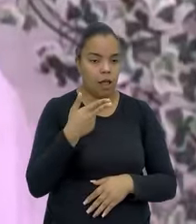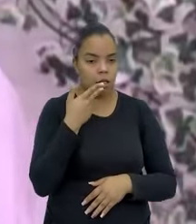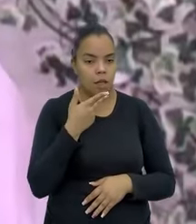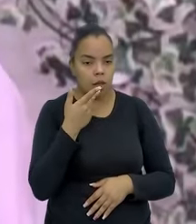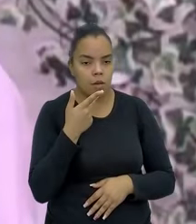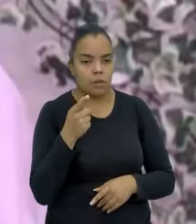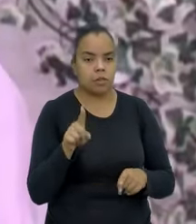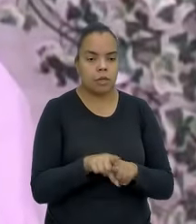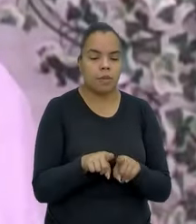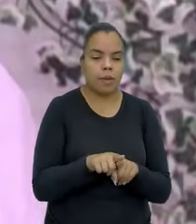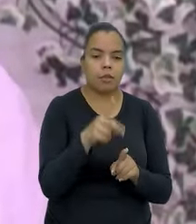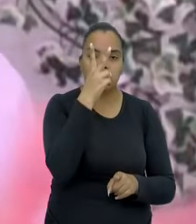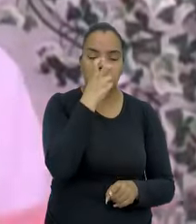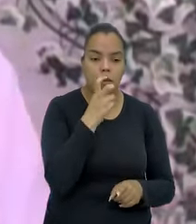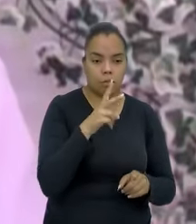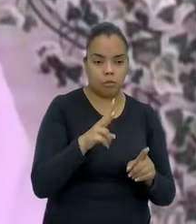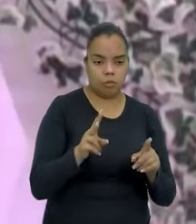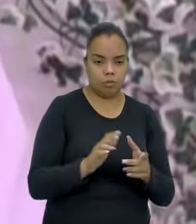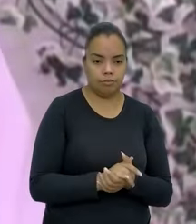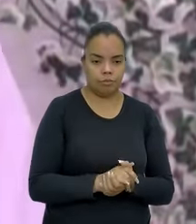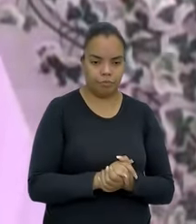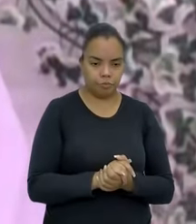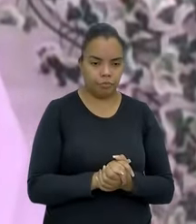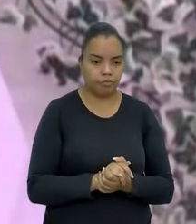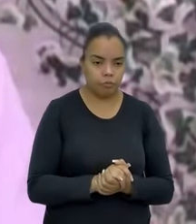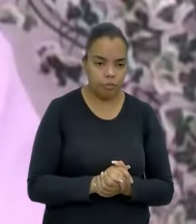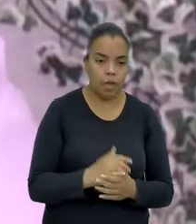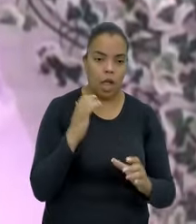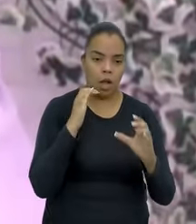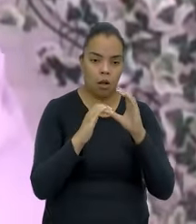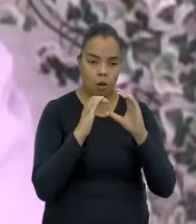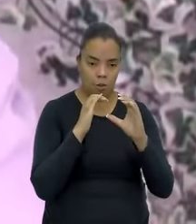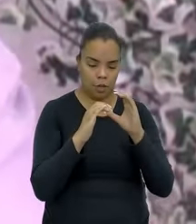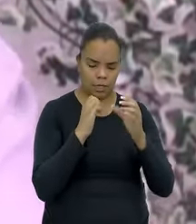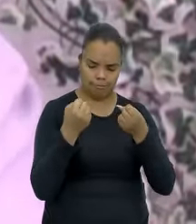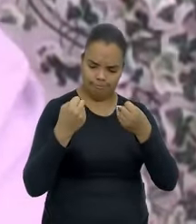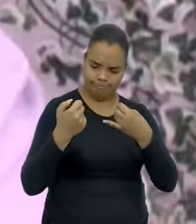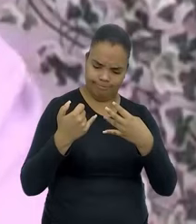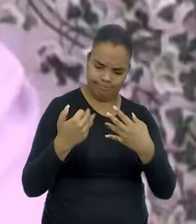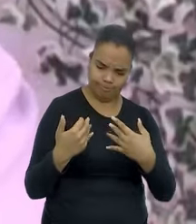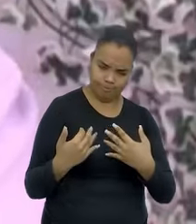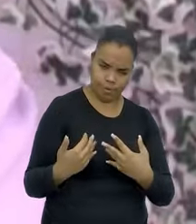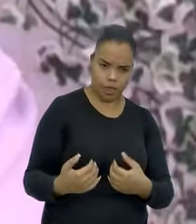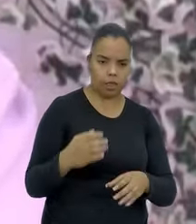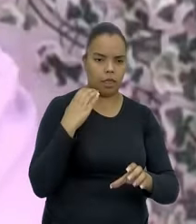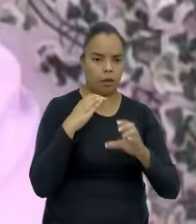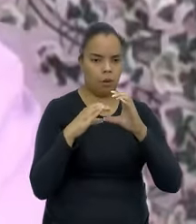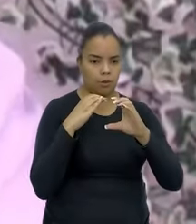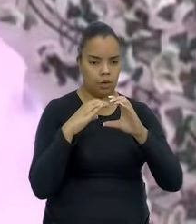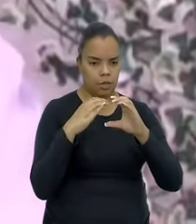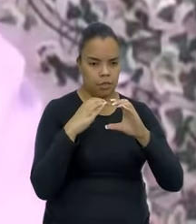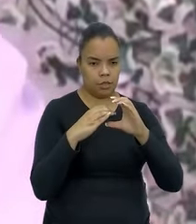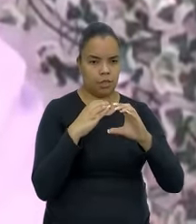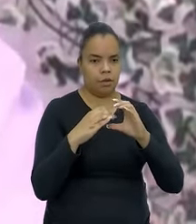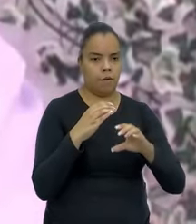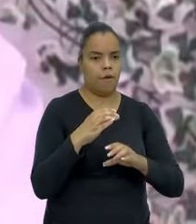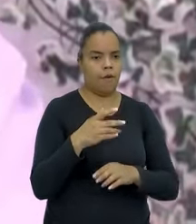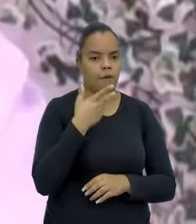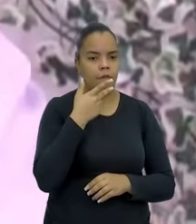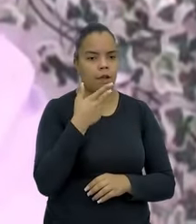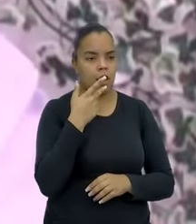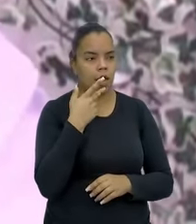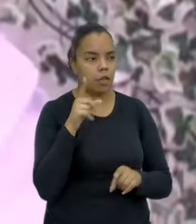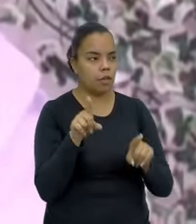estamos falando no extremo tanto é uma comunicação detalhamento na nossa comunicação falada